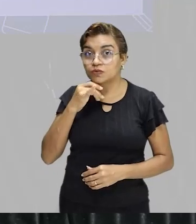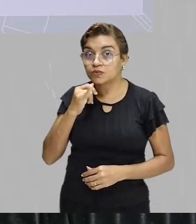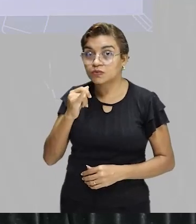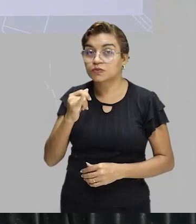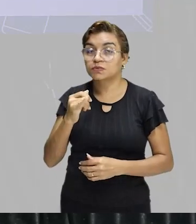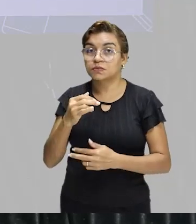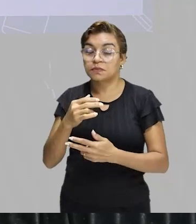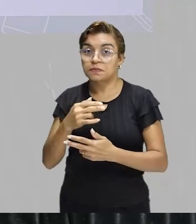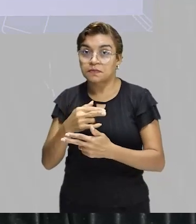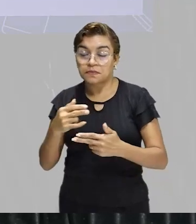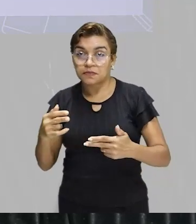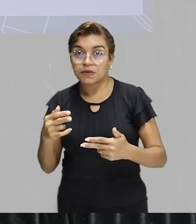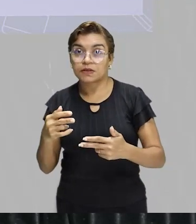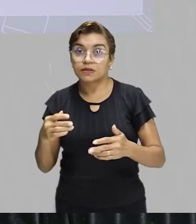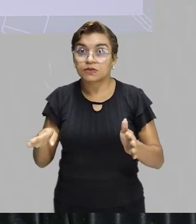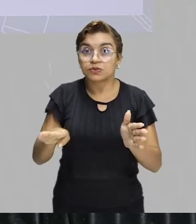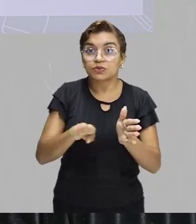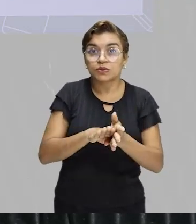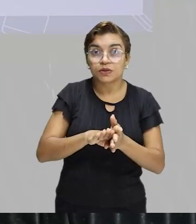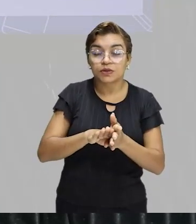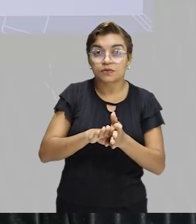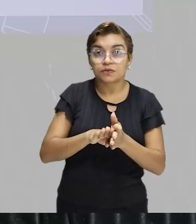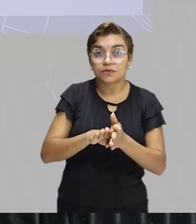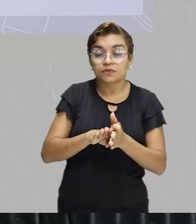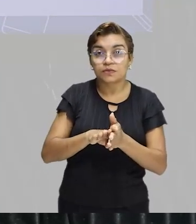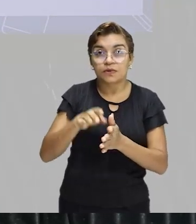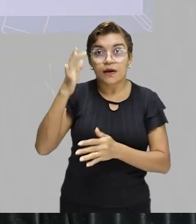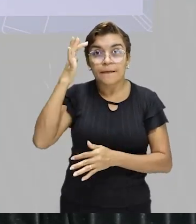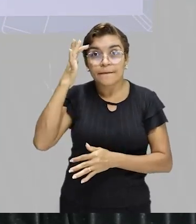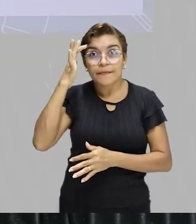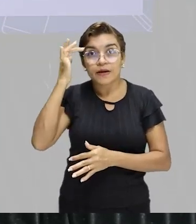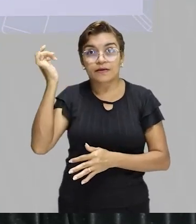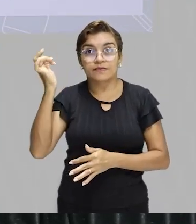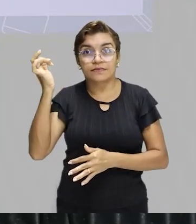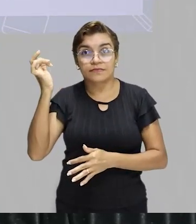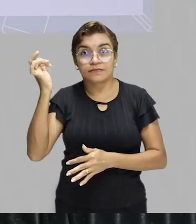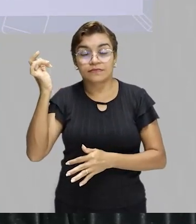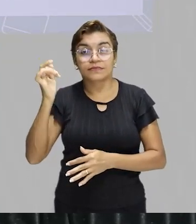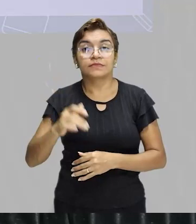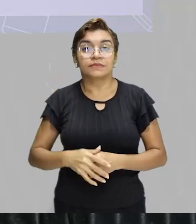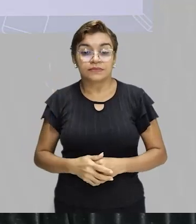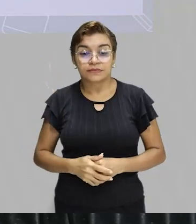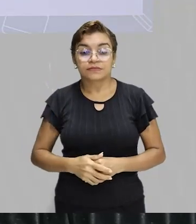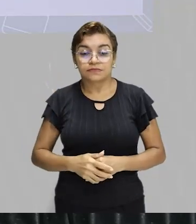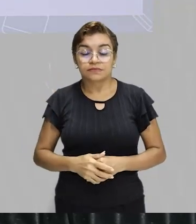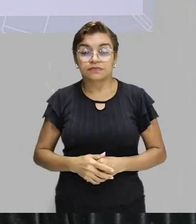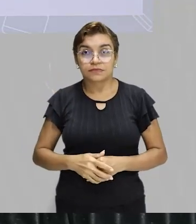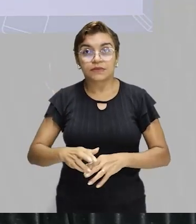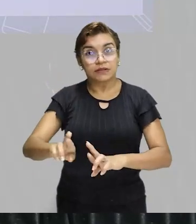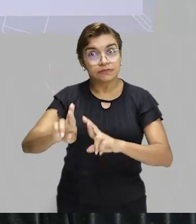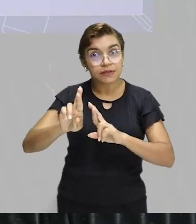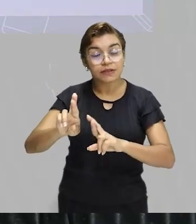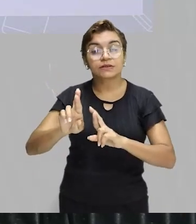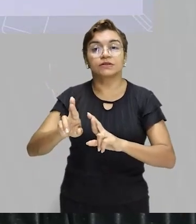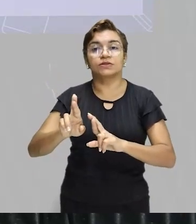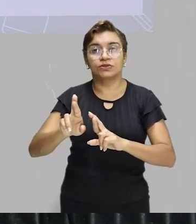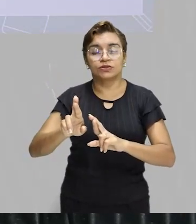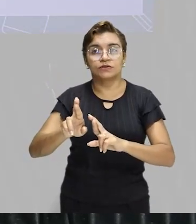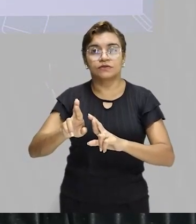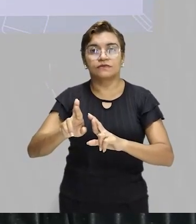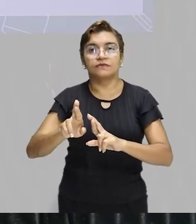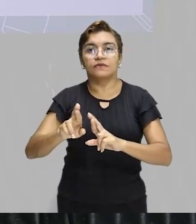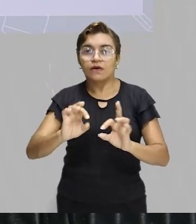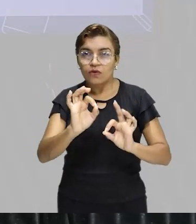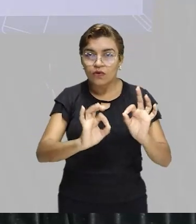Então, amanhã é uma ação futura, não é agora. Mas eu tenho essa expectativa, está agendado, está